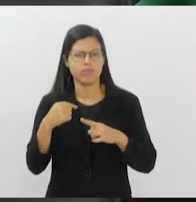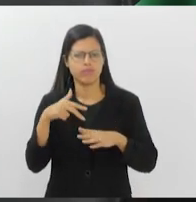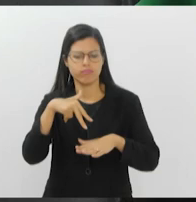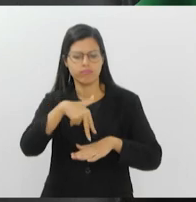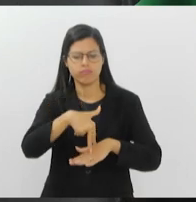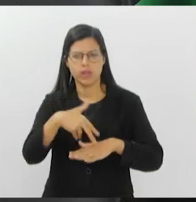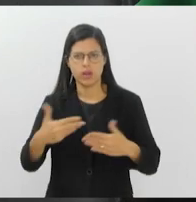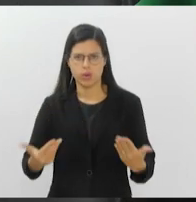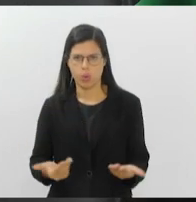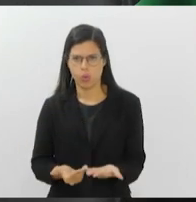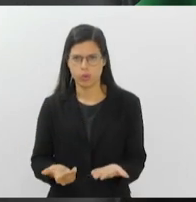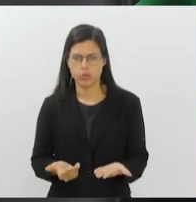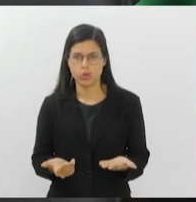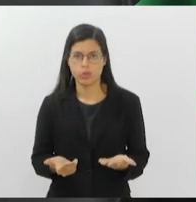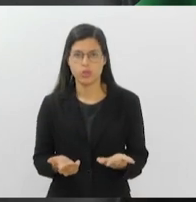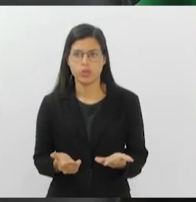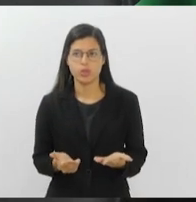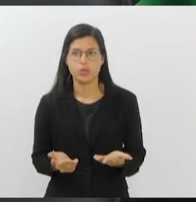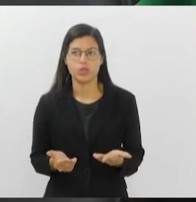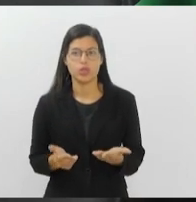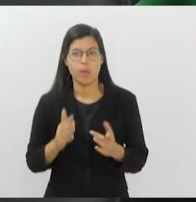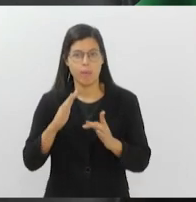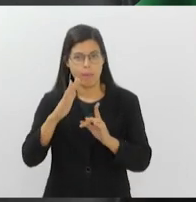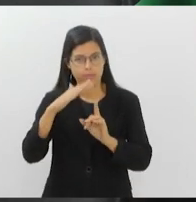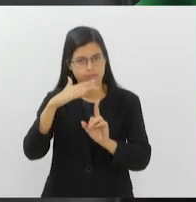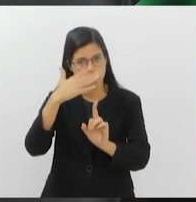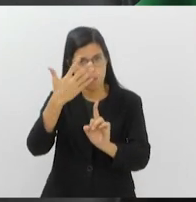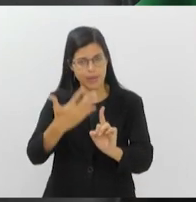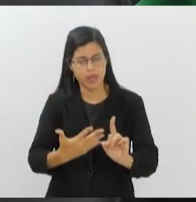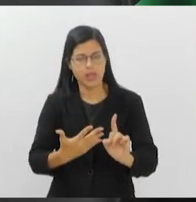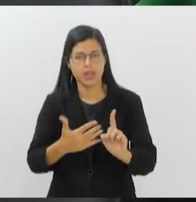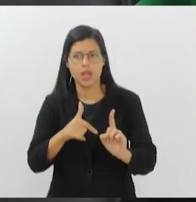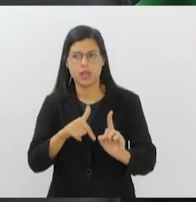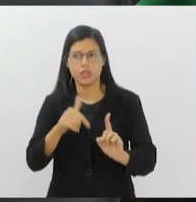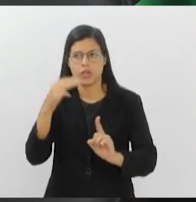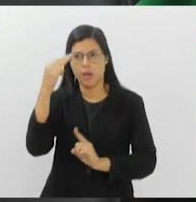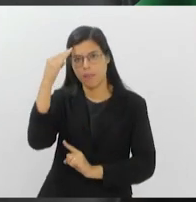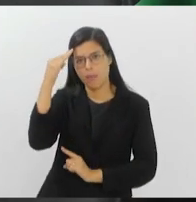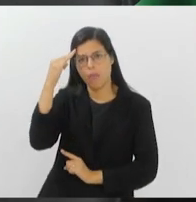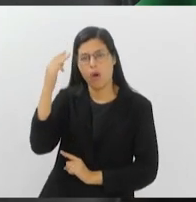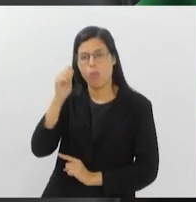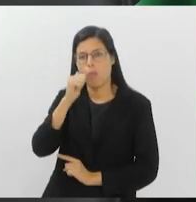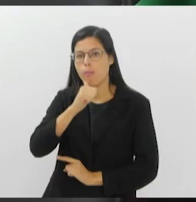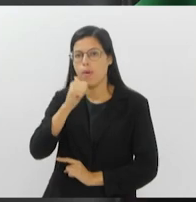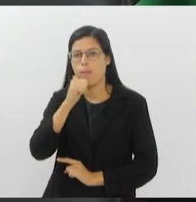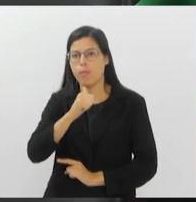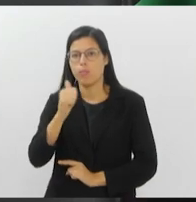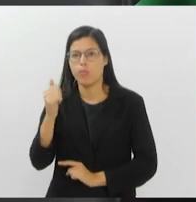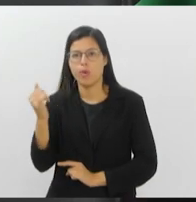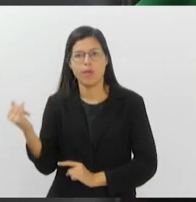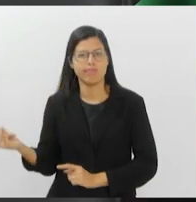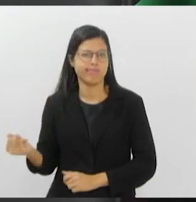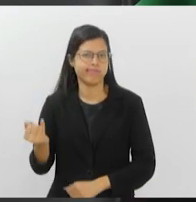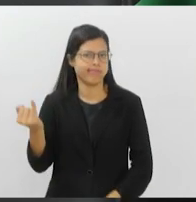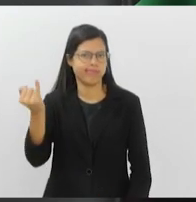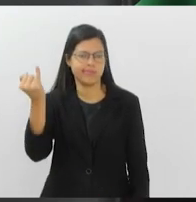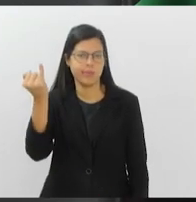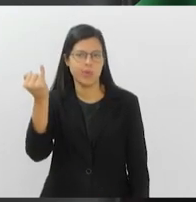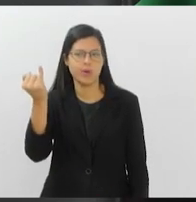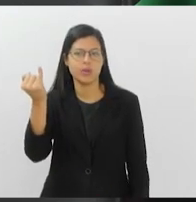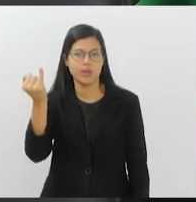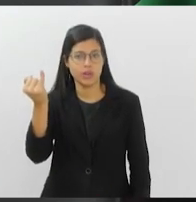né, para reverenciar e homenagear a memória de uma mulher tão importante, que